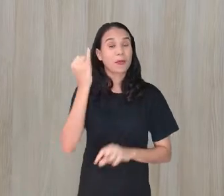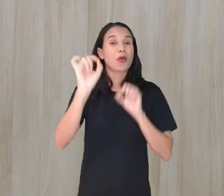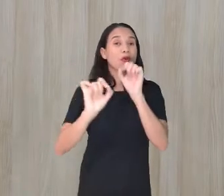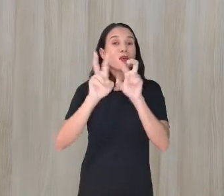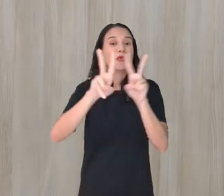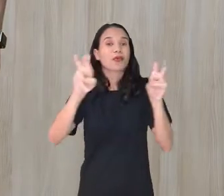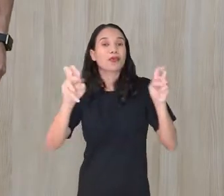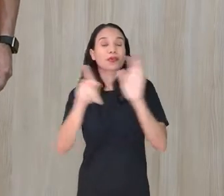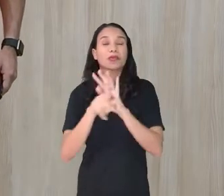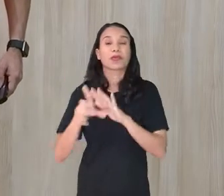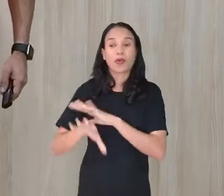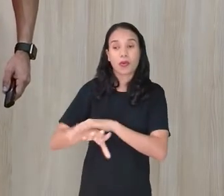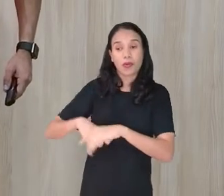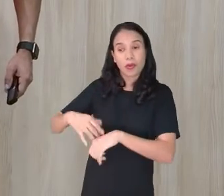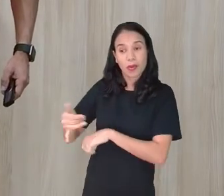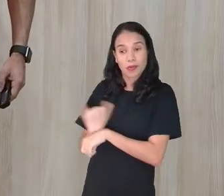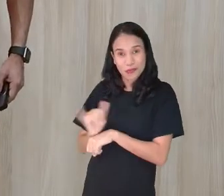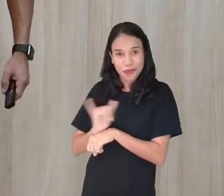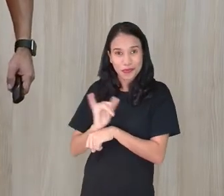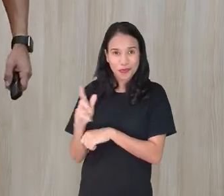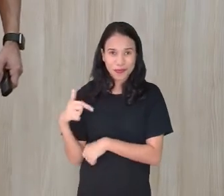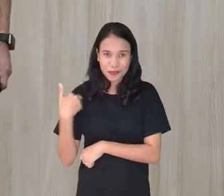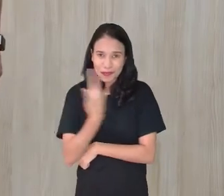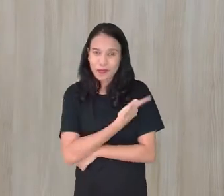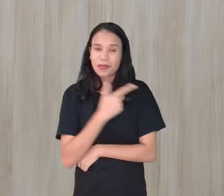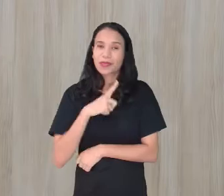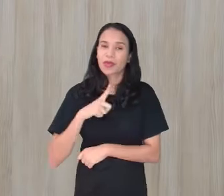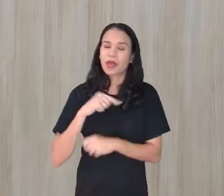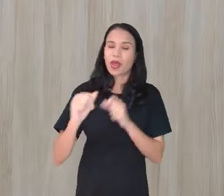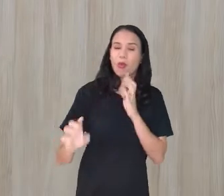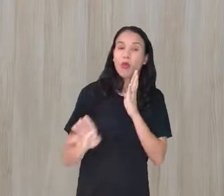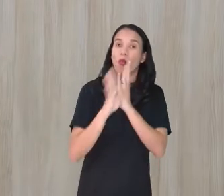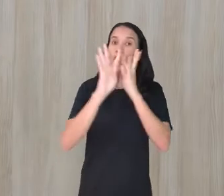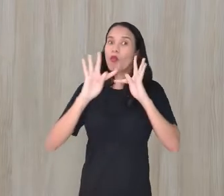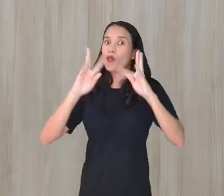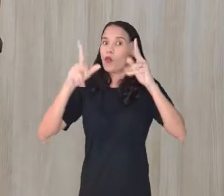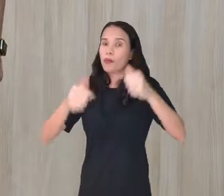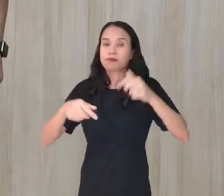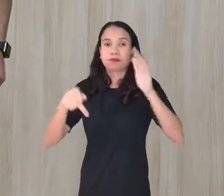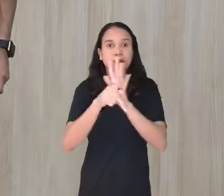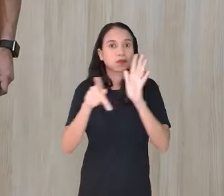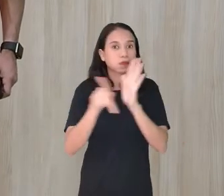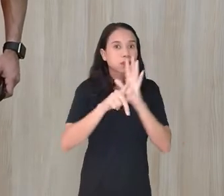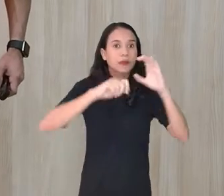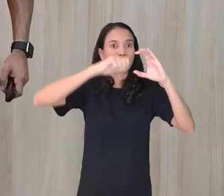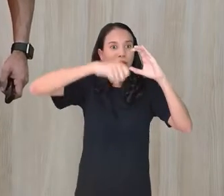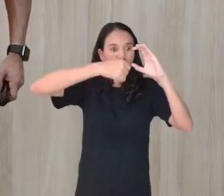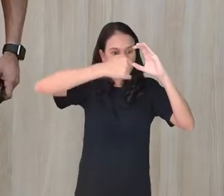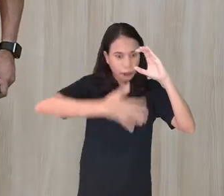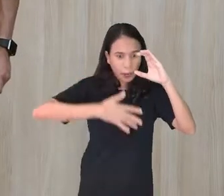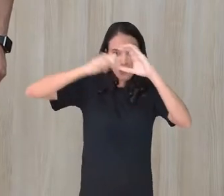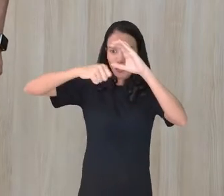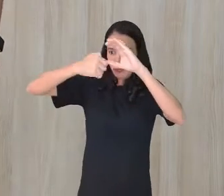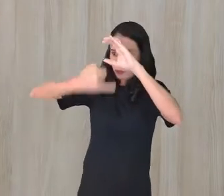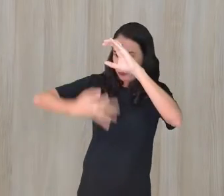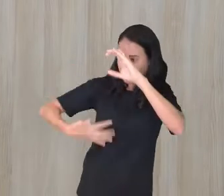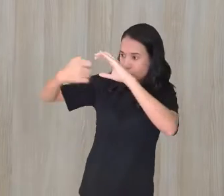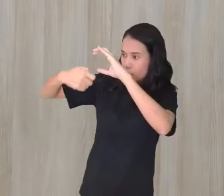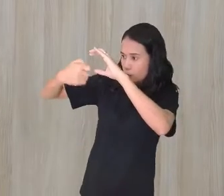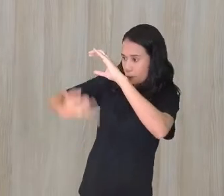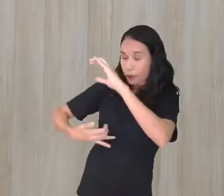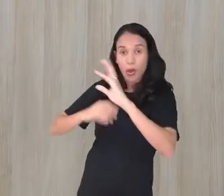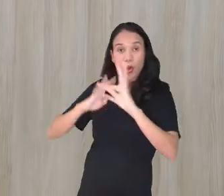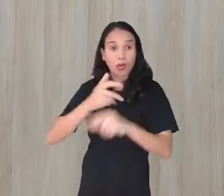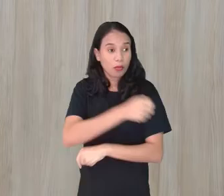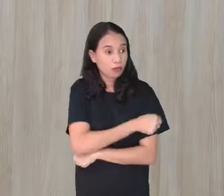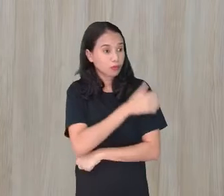ao nosso canal no YouTube. Lá você encontra todas as playlists de todas as turmas e super